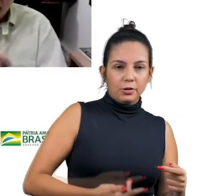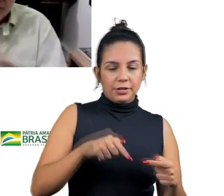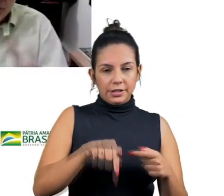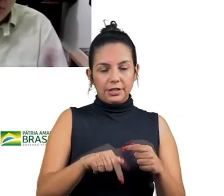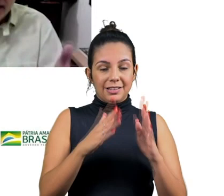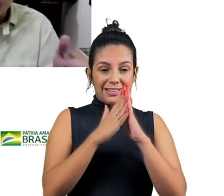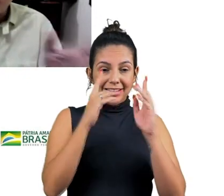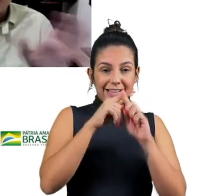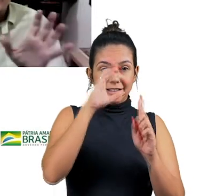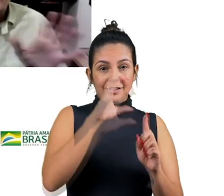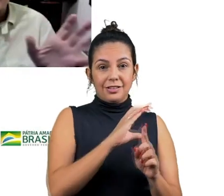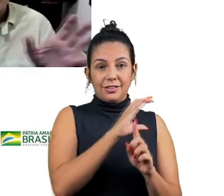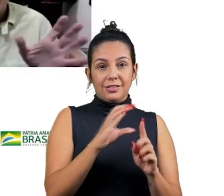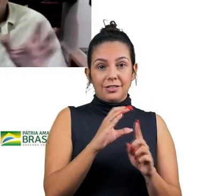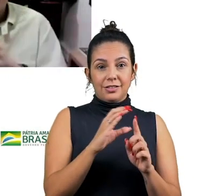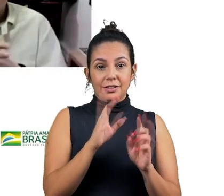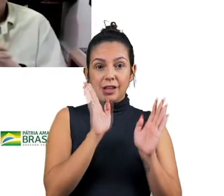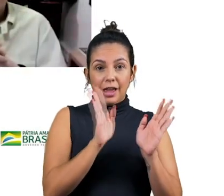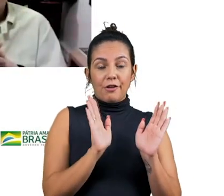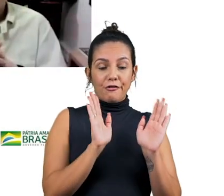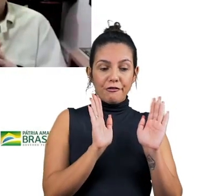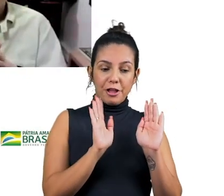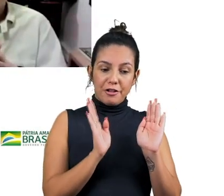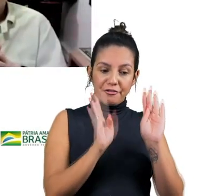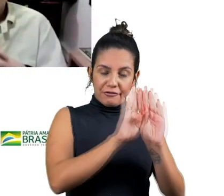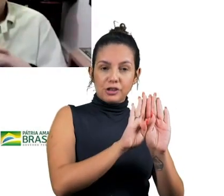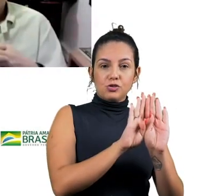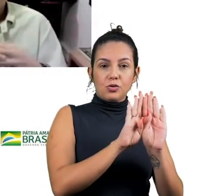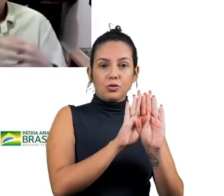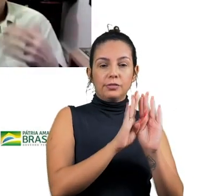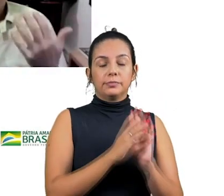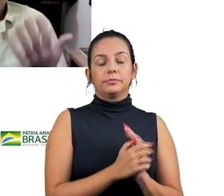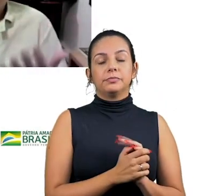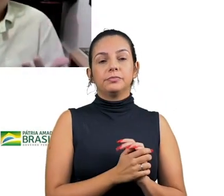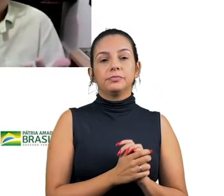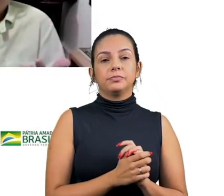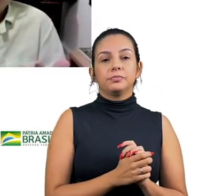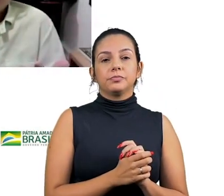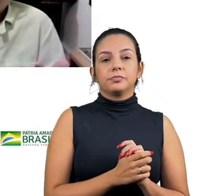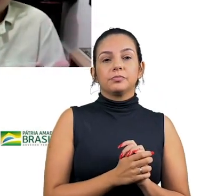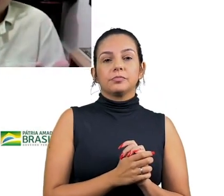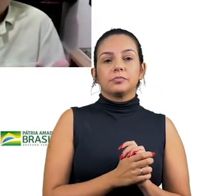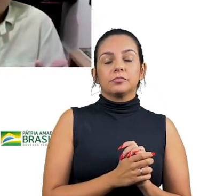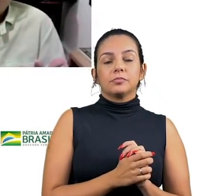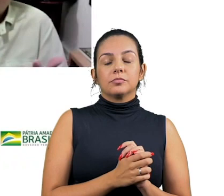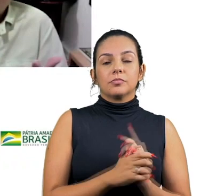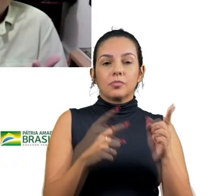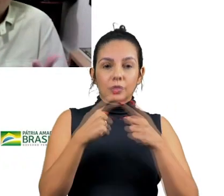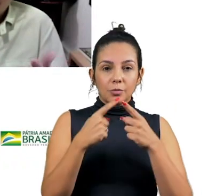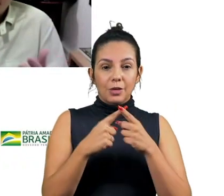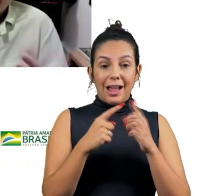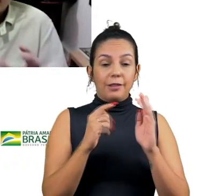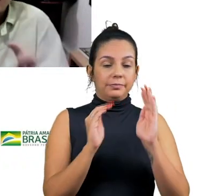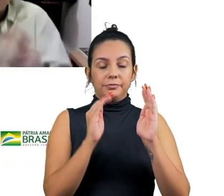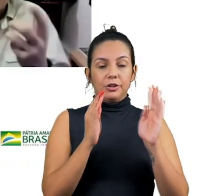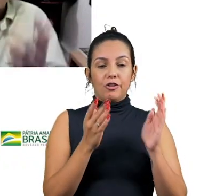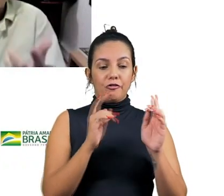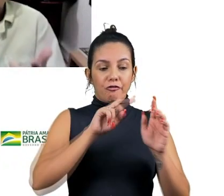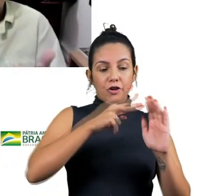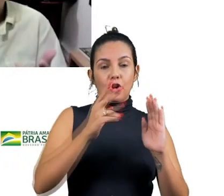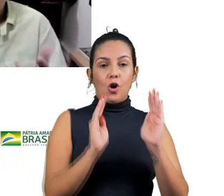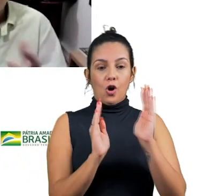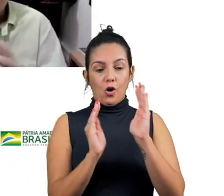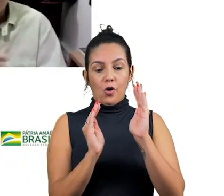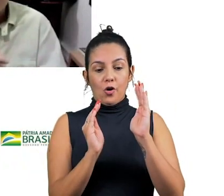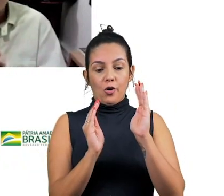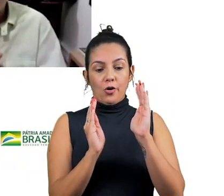a Igreja Católica virou uma grande burocracia, né? E por isso é que o Papa Francisco